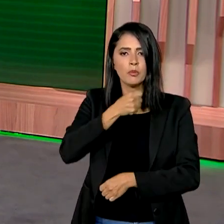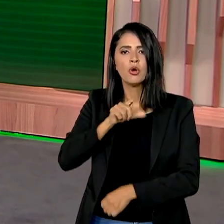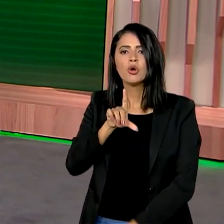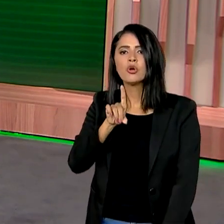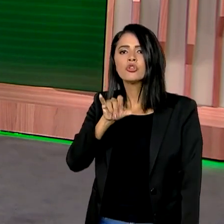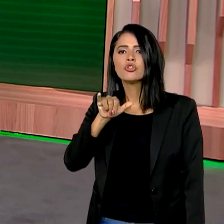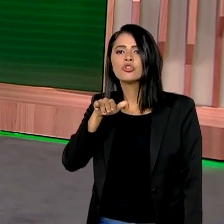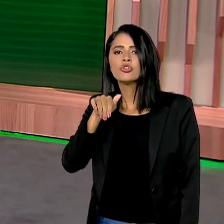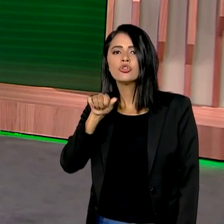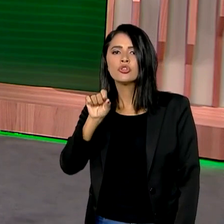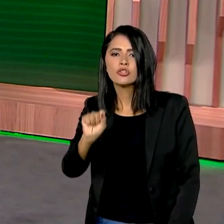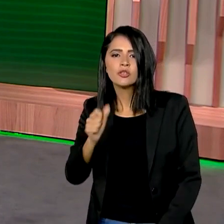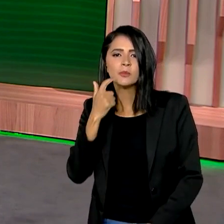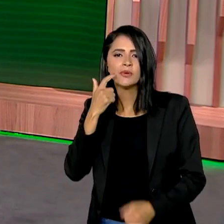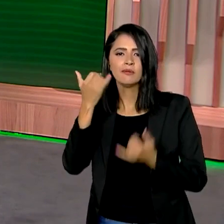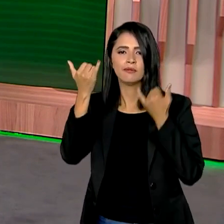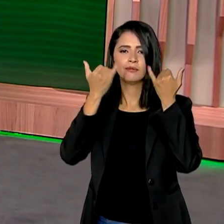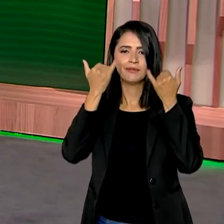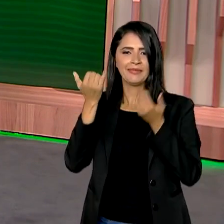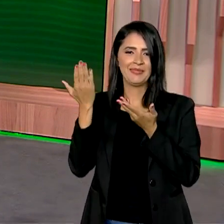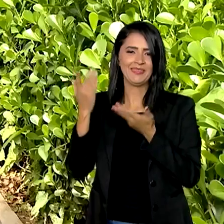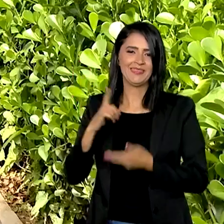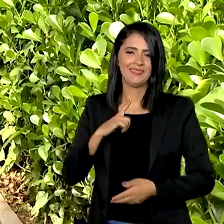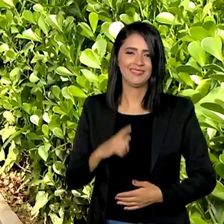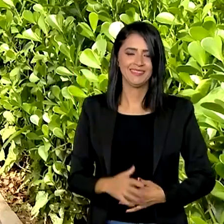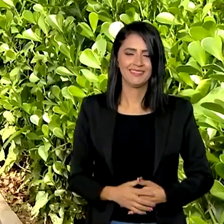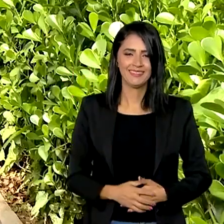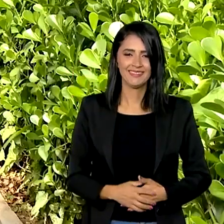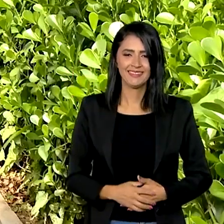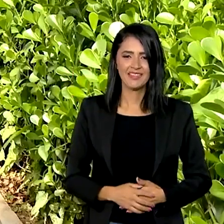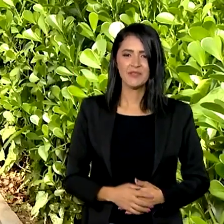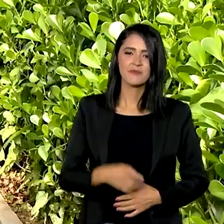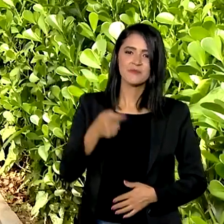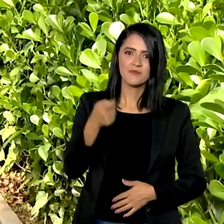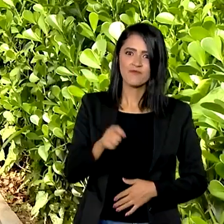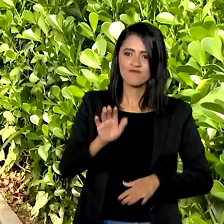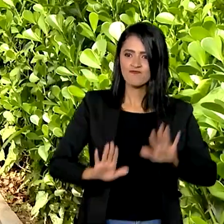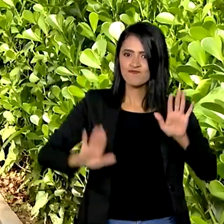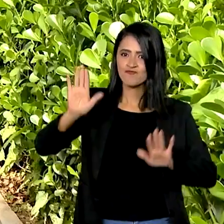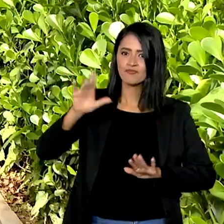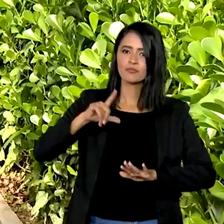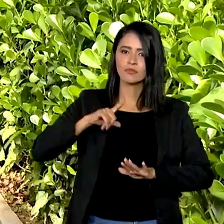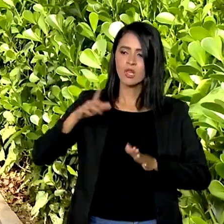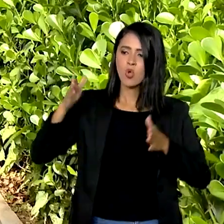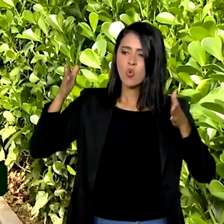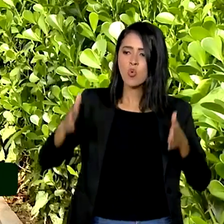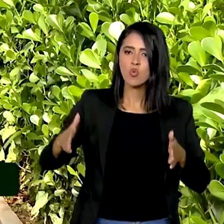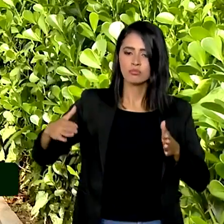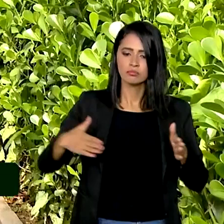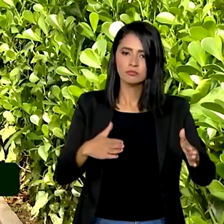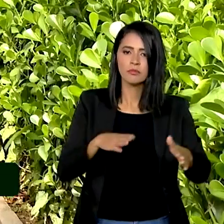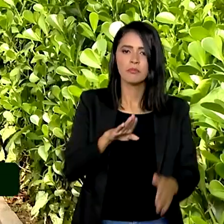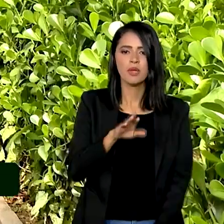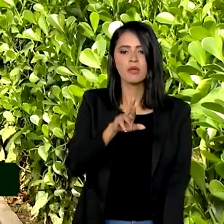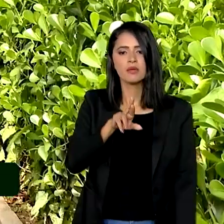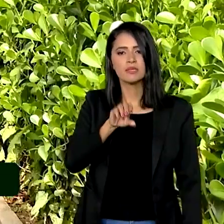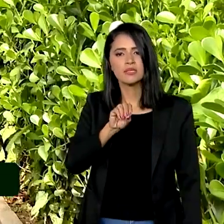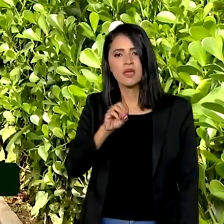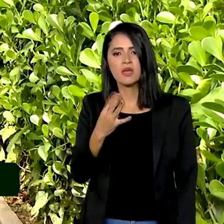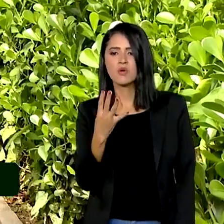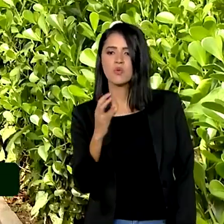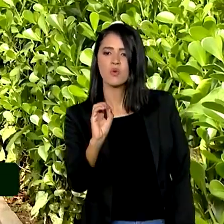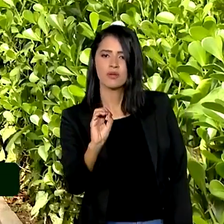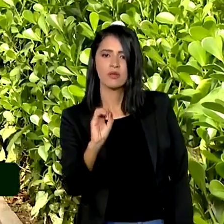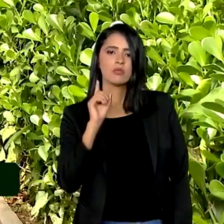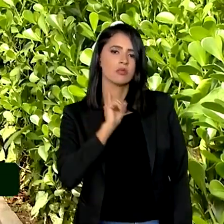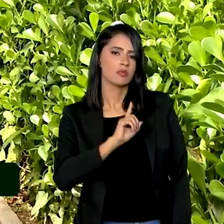repórter Dima Soldi tem as informações. O leilão contempla um trecho da BR-040 em Minas Gerais,